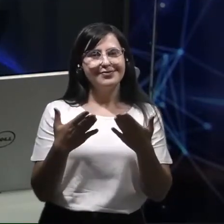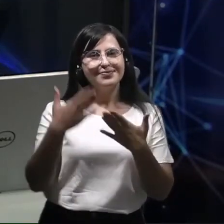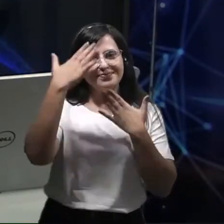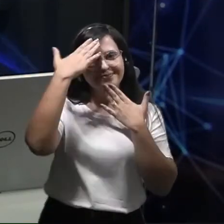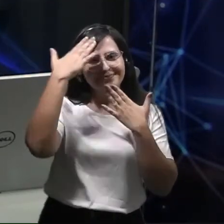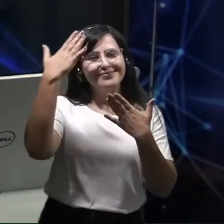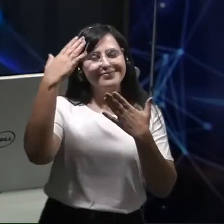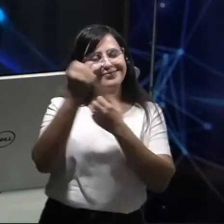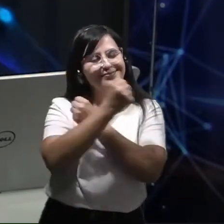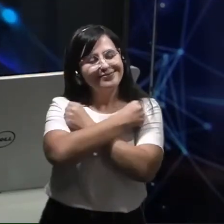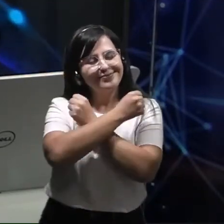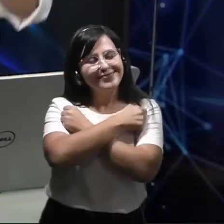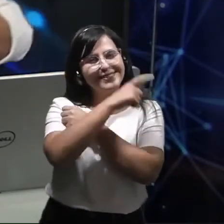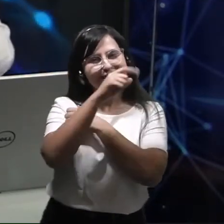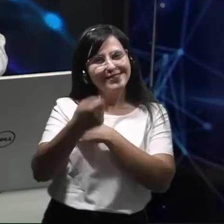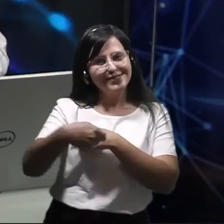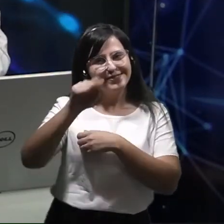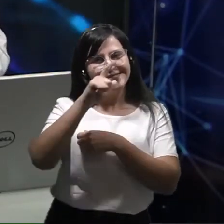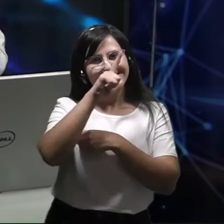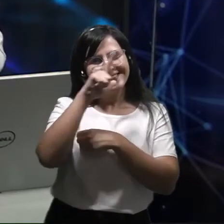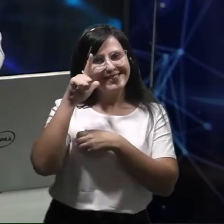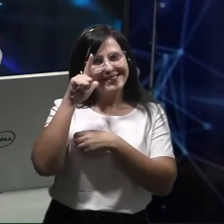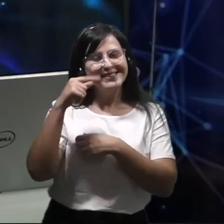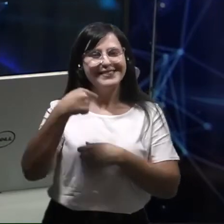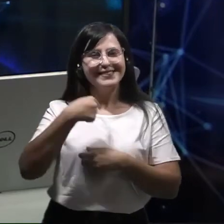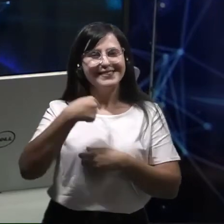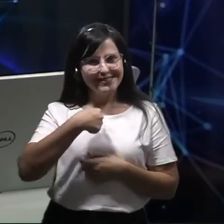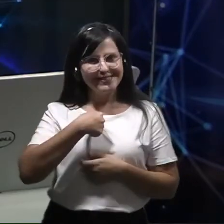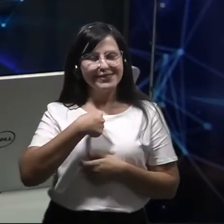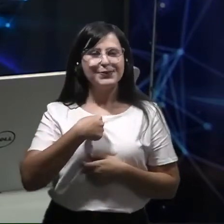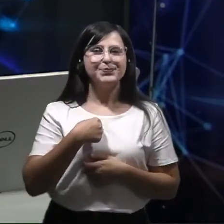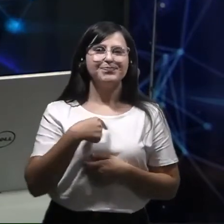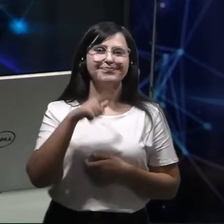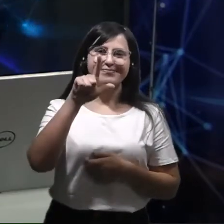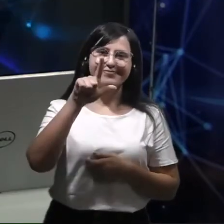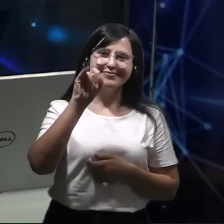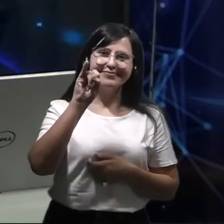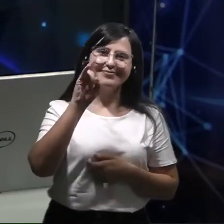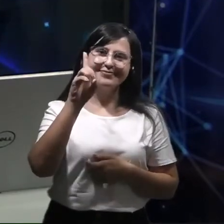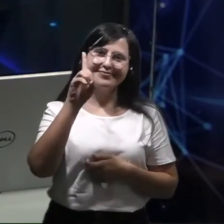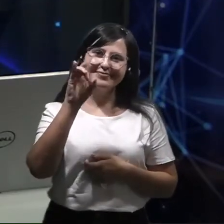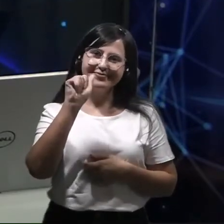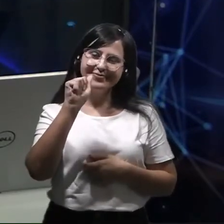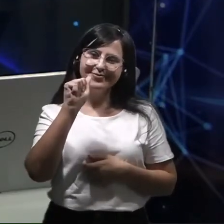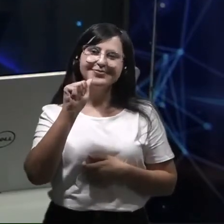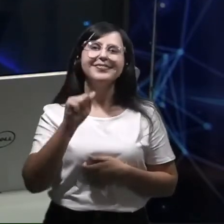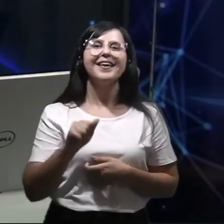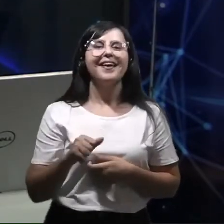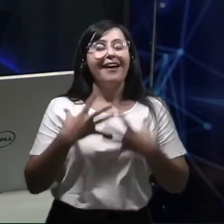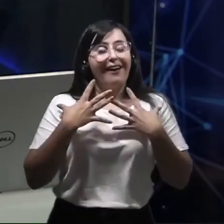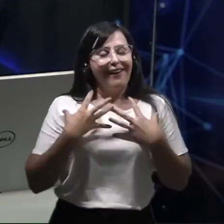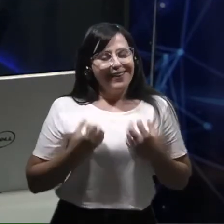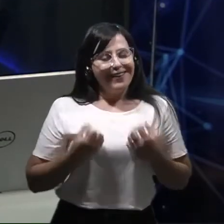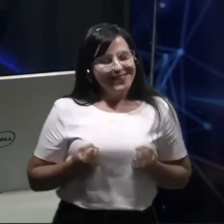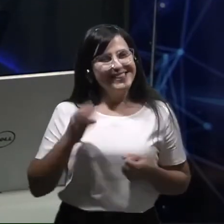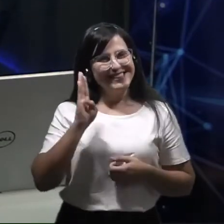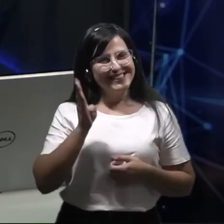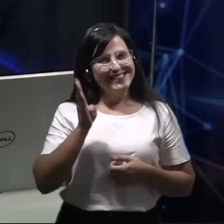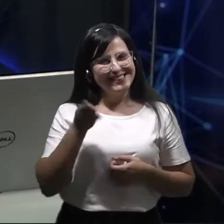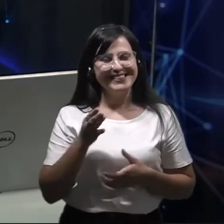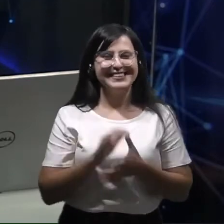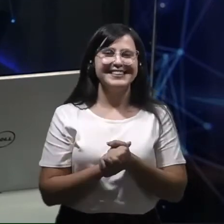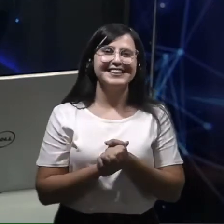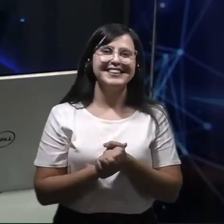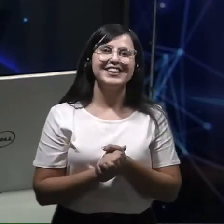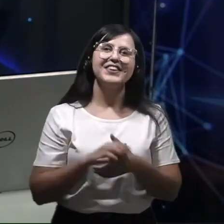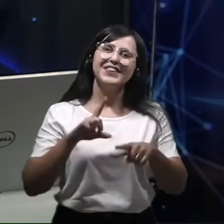nossa intérprete de Libras. Está na tela aqui embaixo, você que está assistindo, é desse lado aqui embaixo, tá certo? Deve estar cansada ela esse tempo todinho ali,